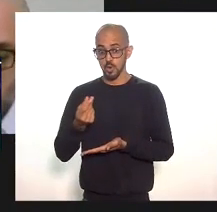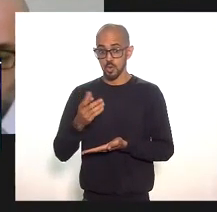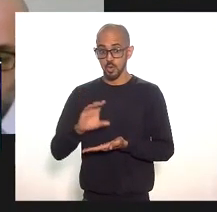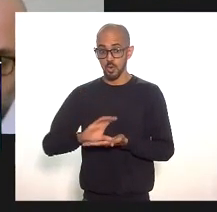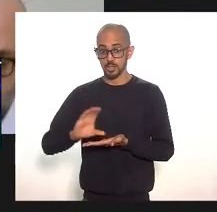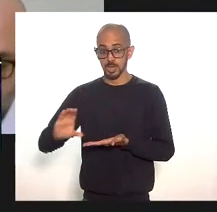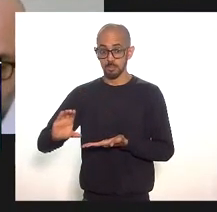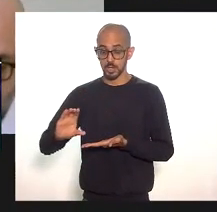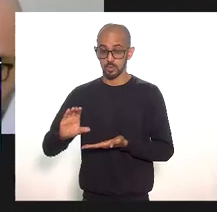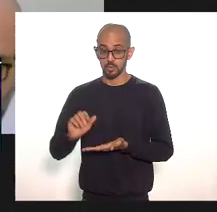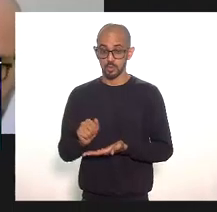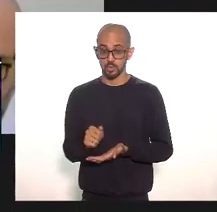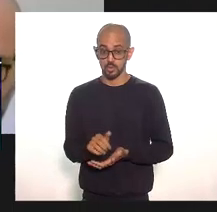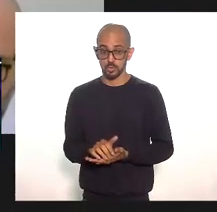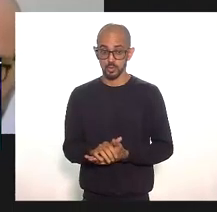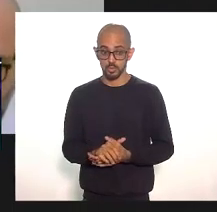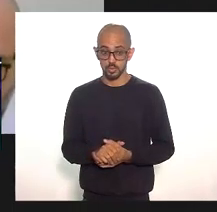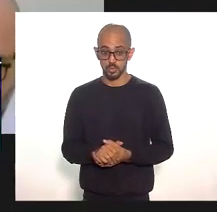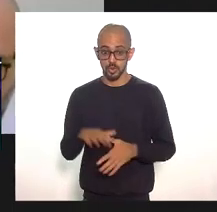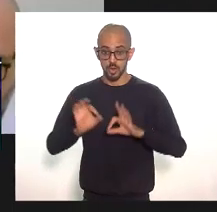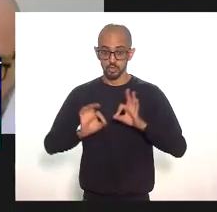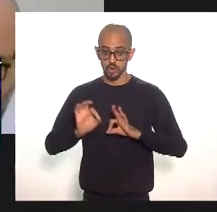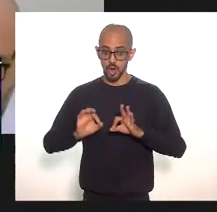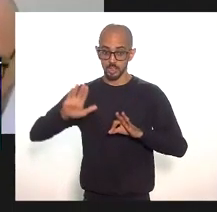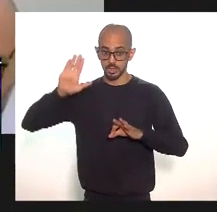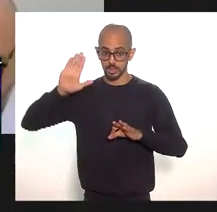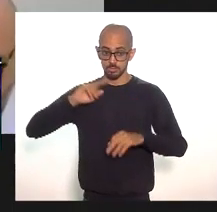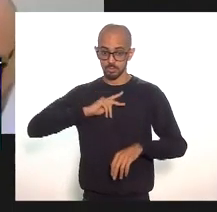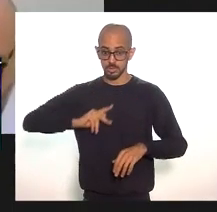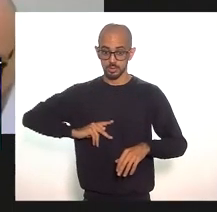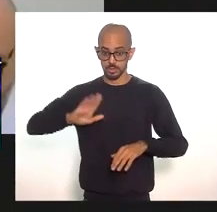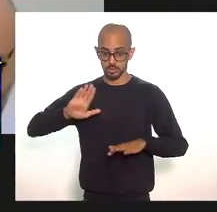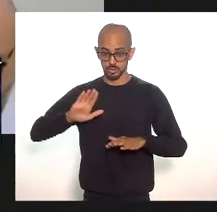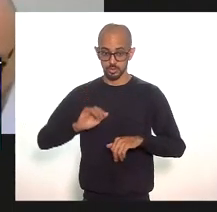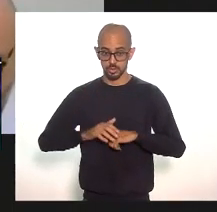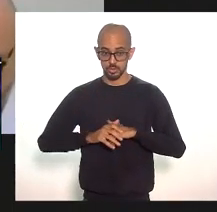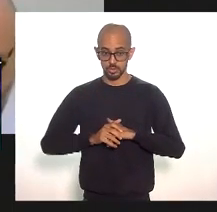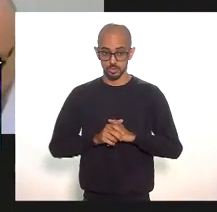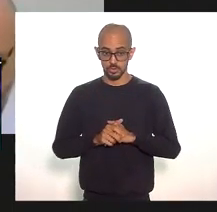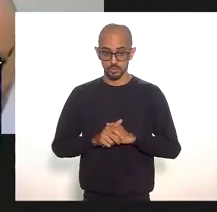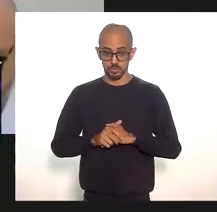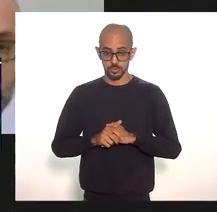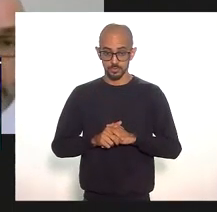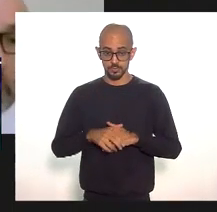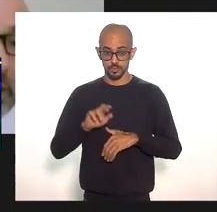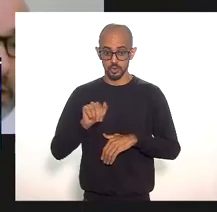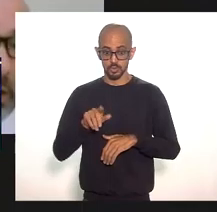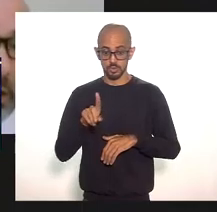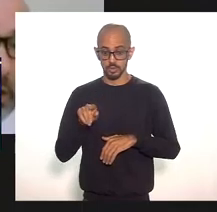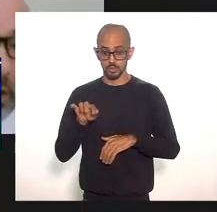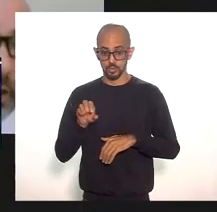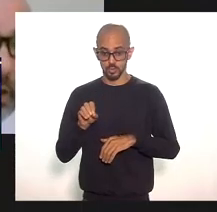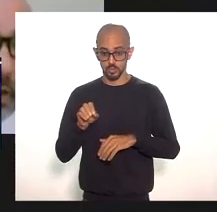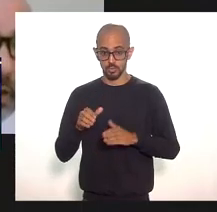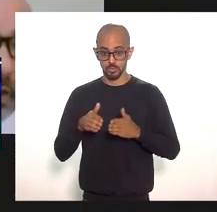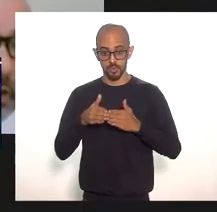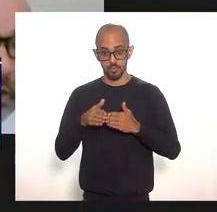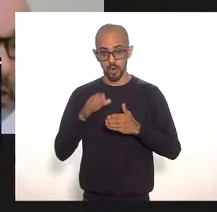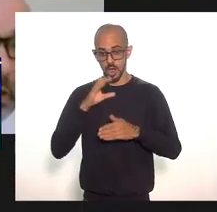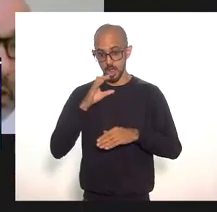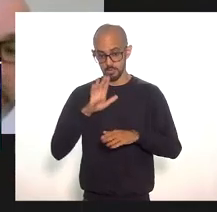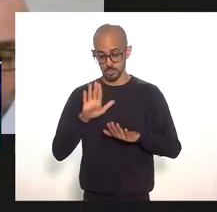ordem, da Comissão presidente. De Orçamento. Questão de ordem, presidente. Questão de ordem, deputado Rodrigo Amorim, seja breve. Presidente,